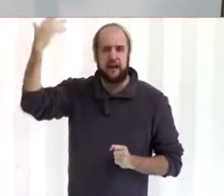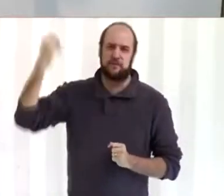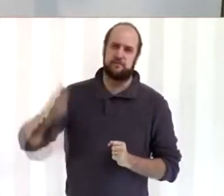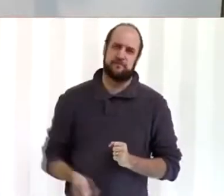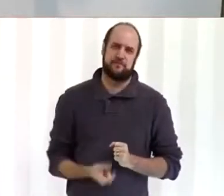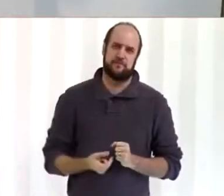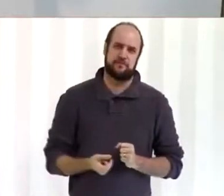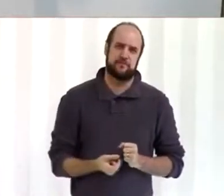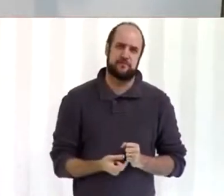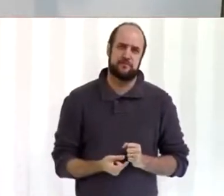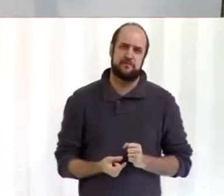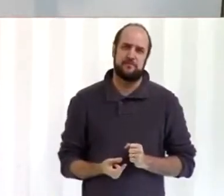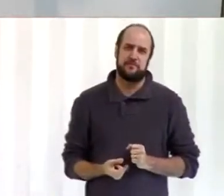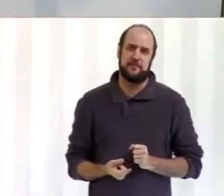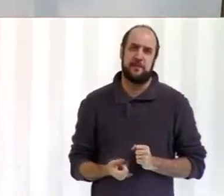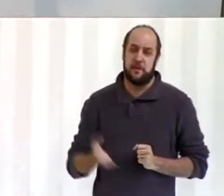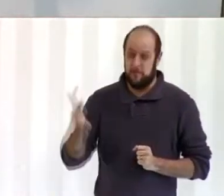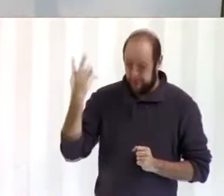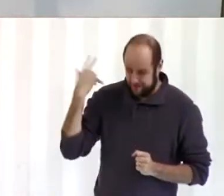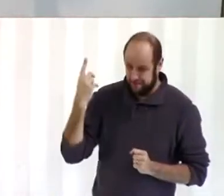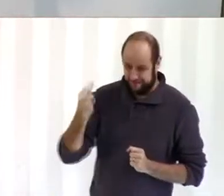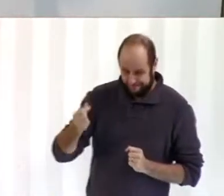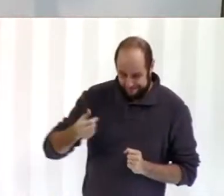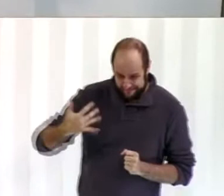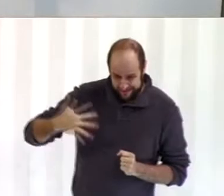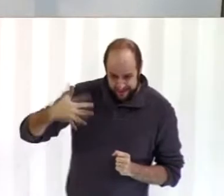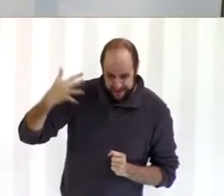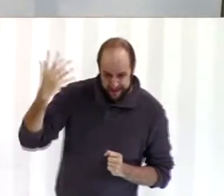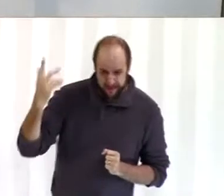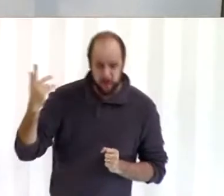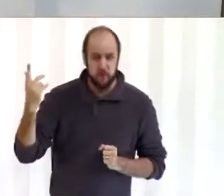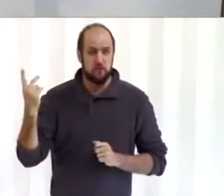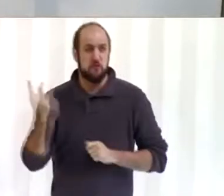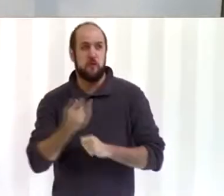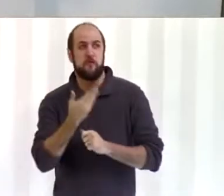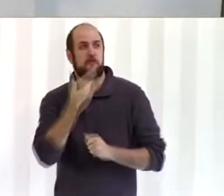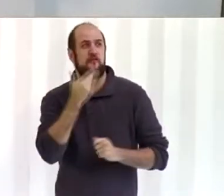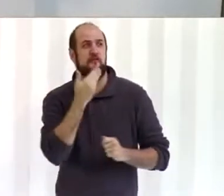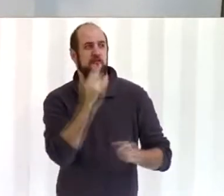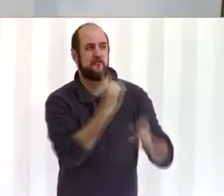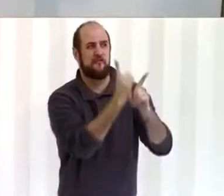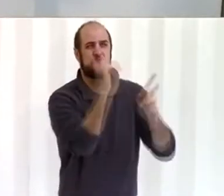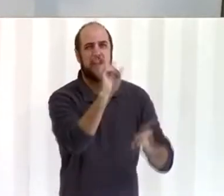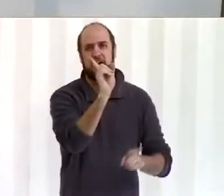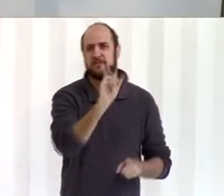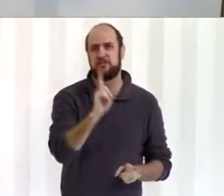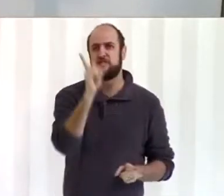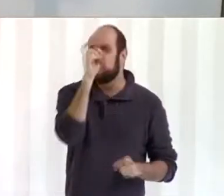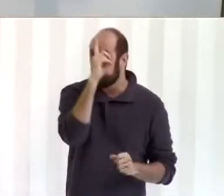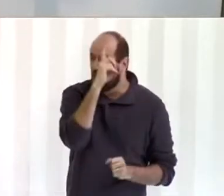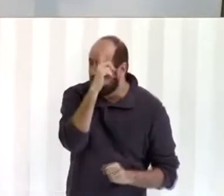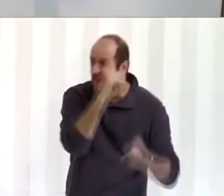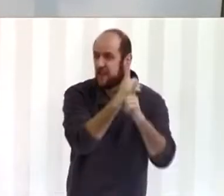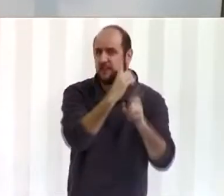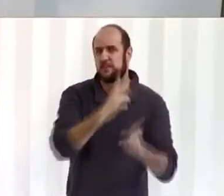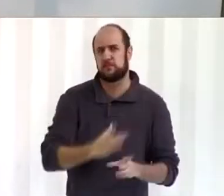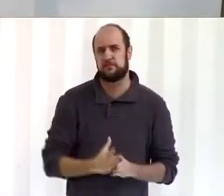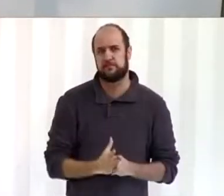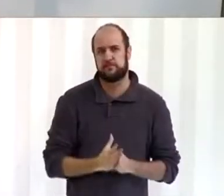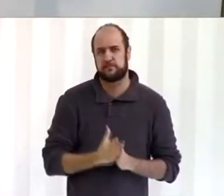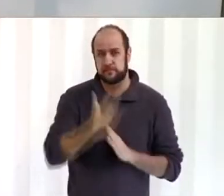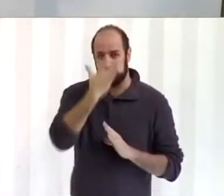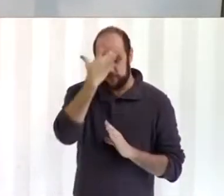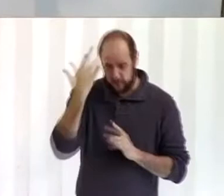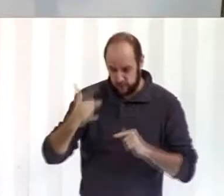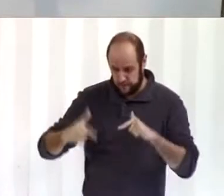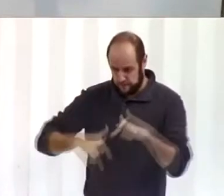ele não era fácil de ser encontrado. E aquela pessoa então estava trabalhando com um